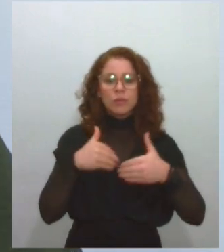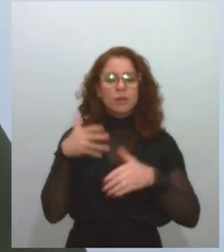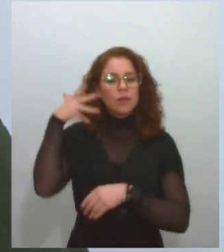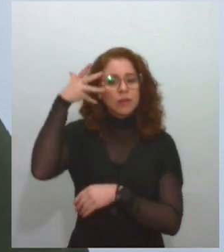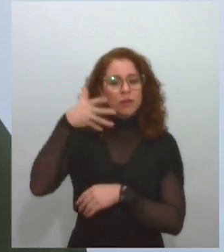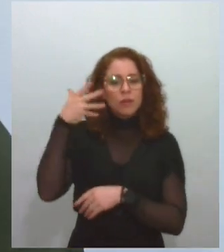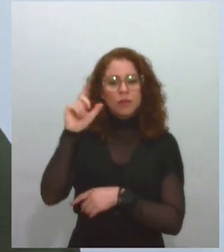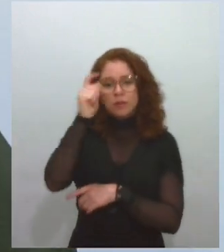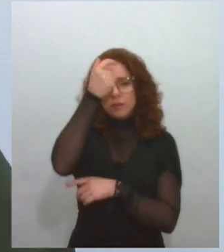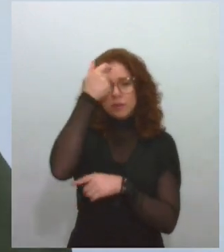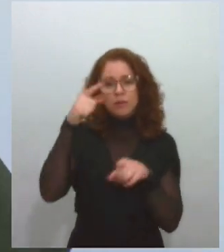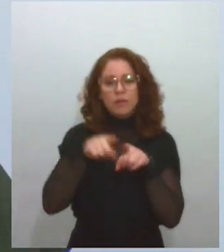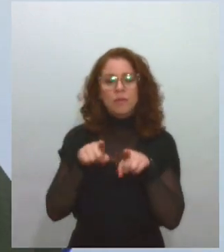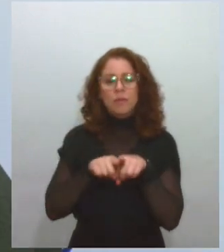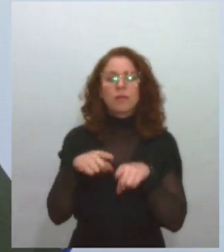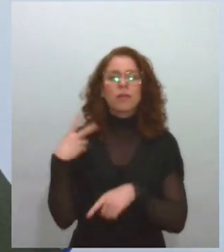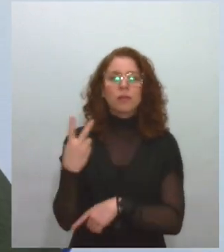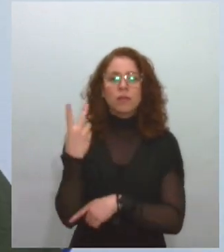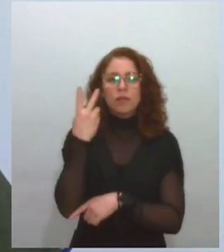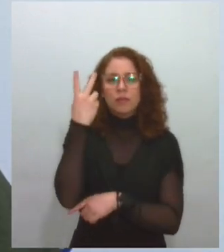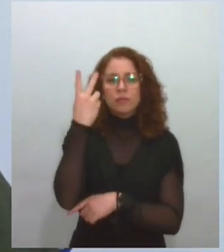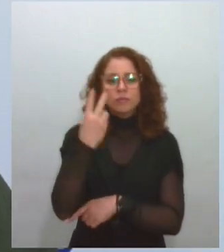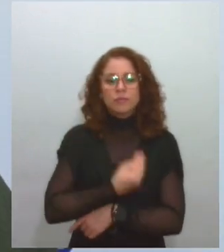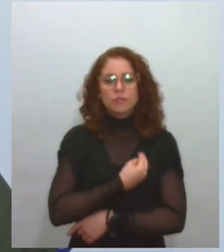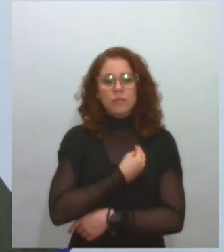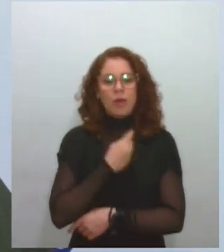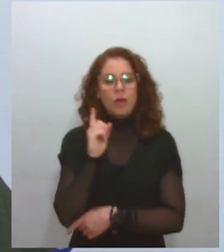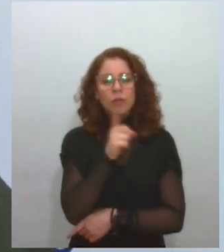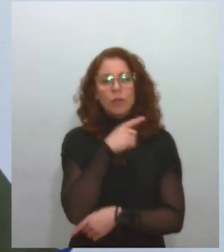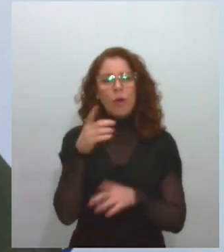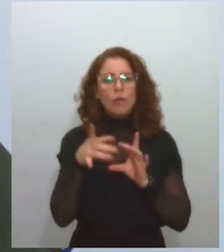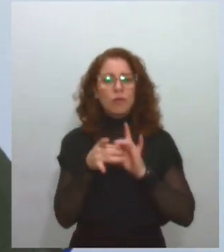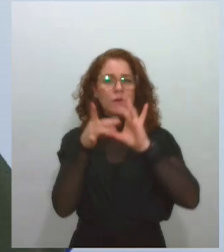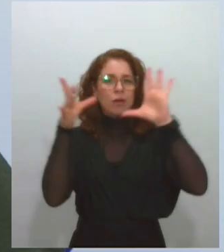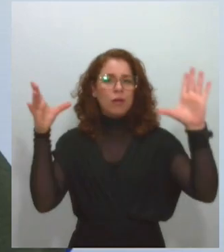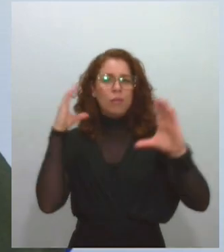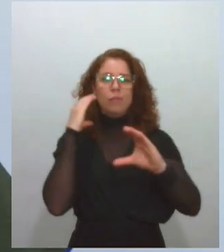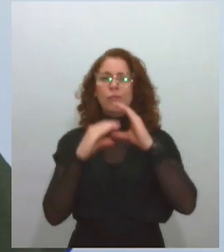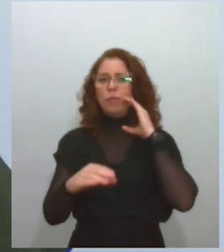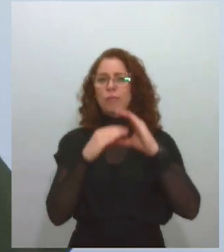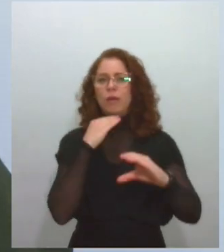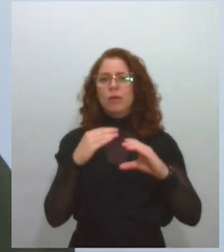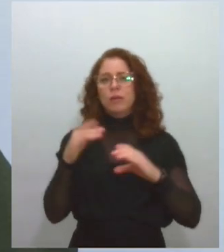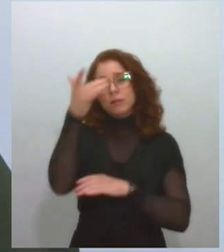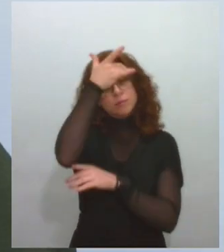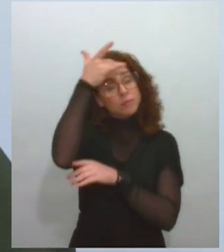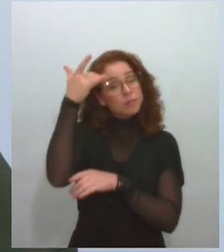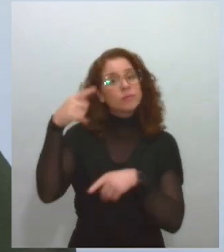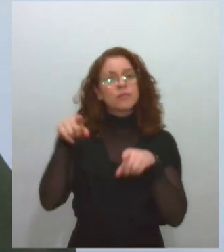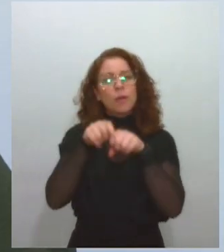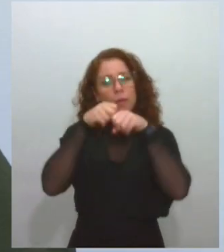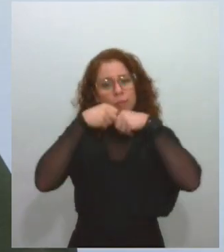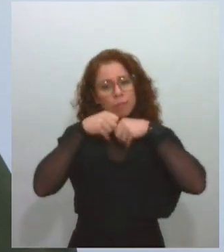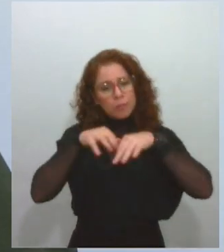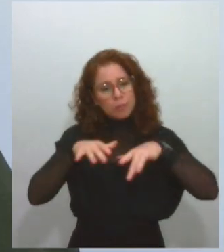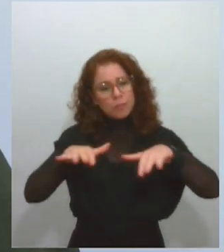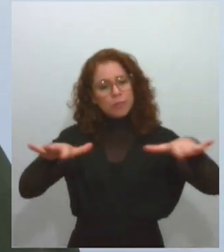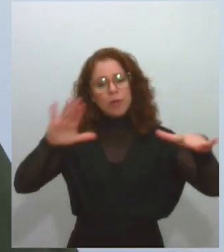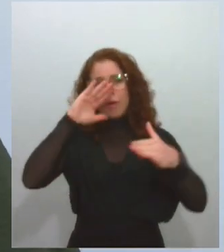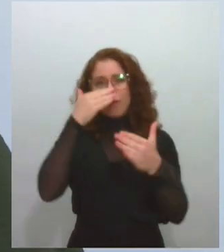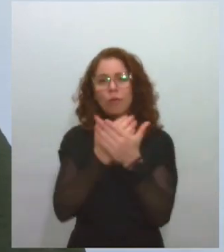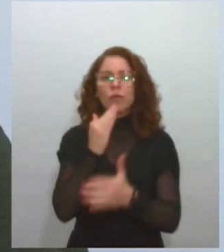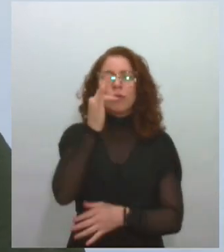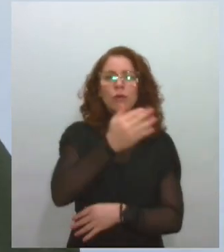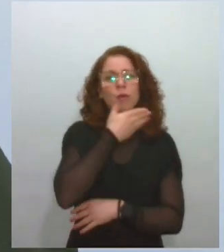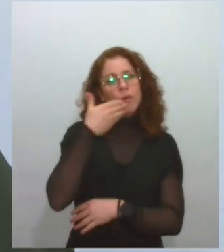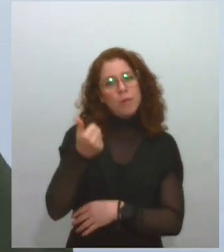que a gente possa abrir um diálogo aberto sobre saúde mental, disseminar a esperança, né? Porque muitas pessoas, elas têm